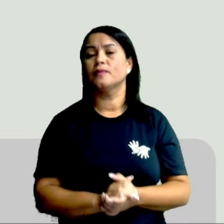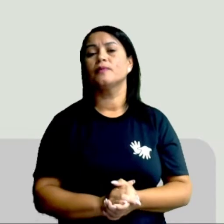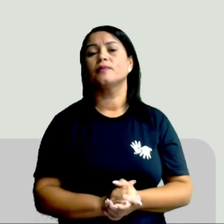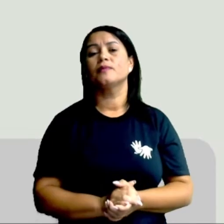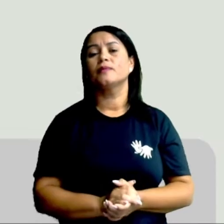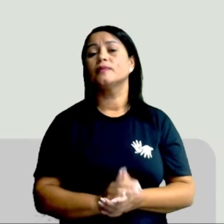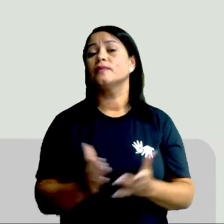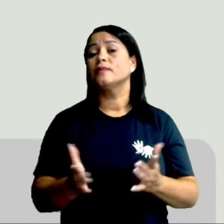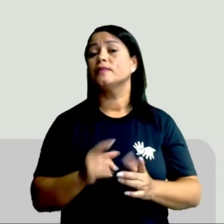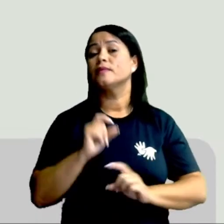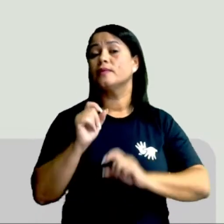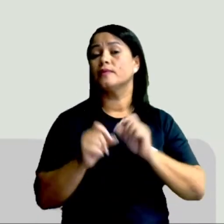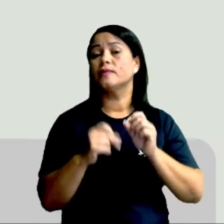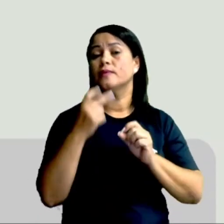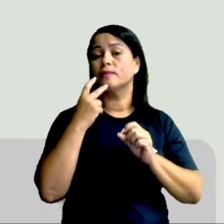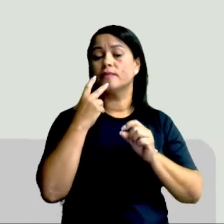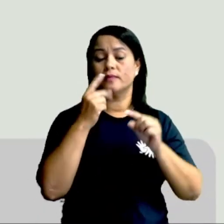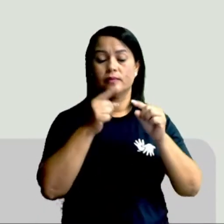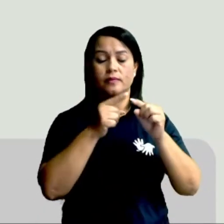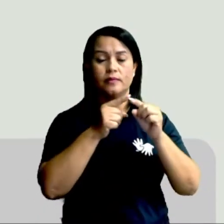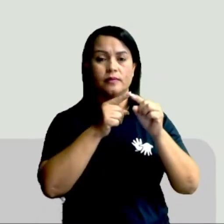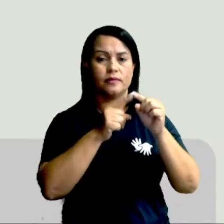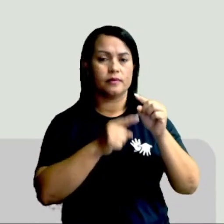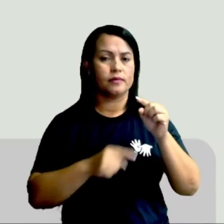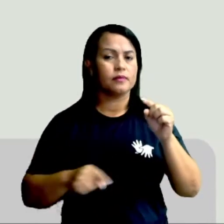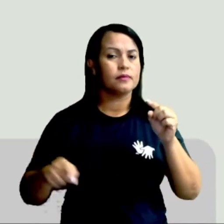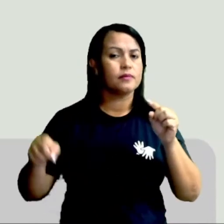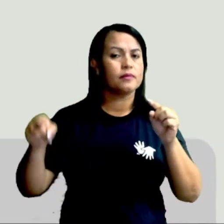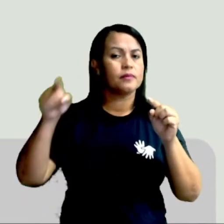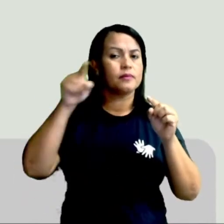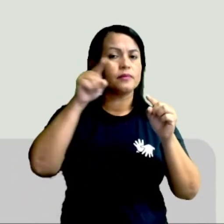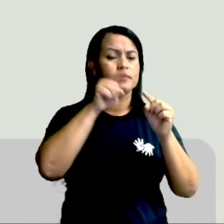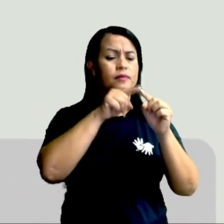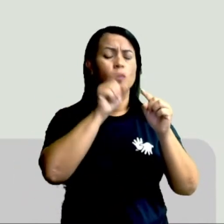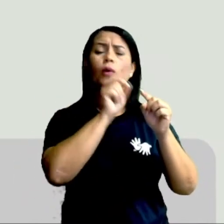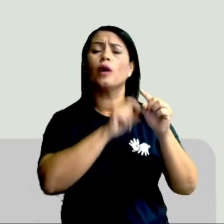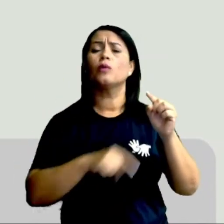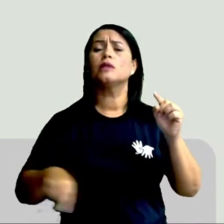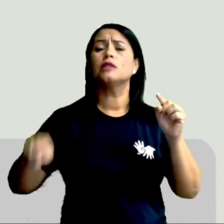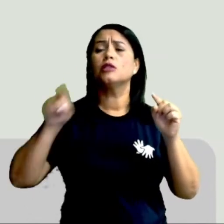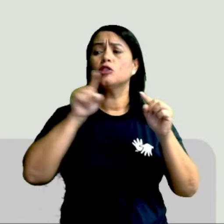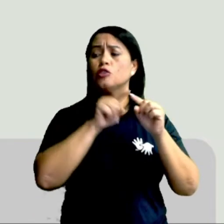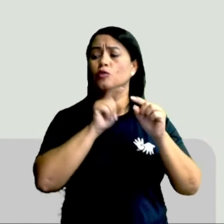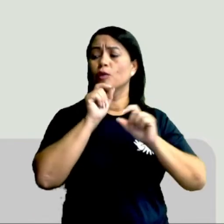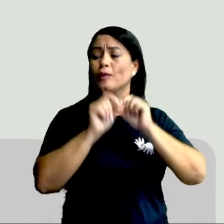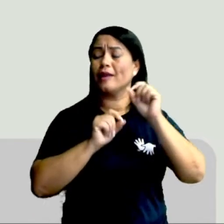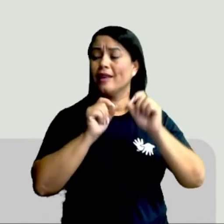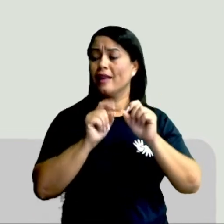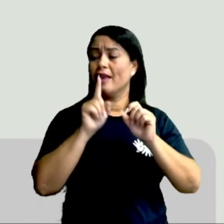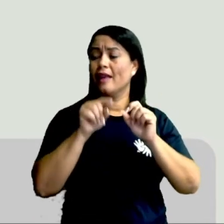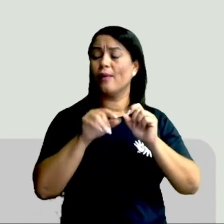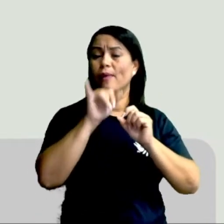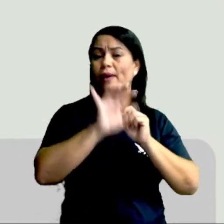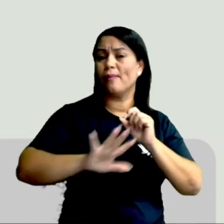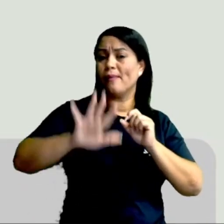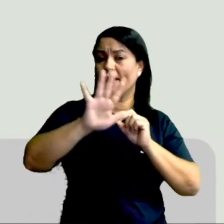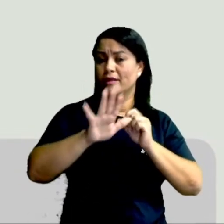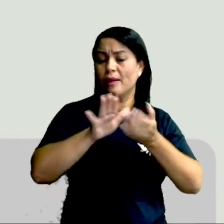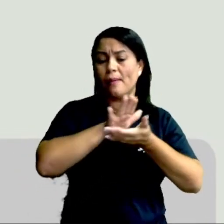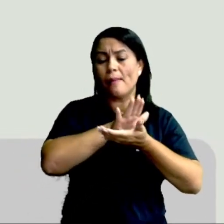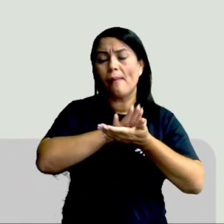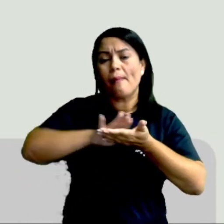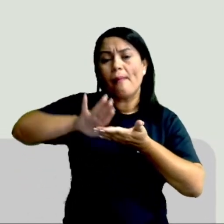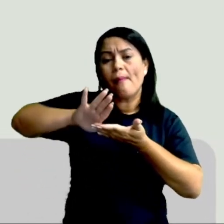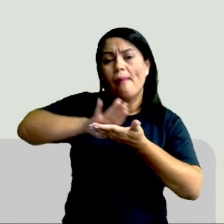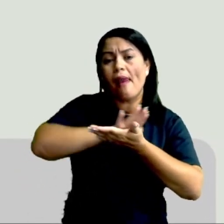exemplo. Agora vamos falar de círculo, né? Círculo, o que é círculo? Círculo é uma figura plana